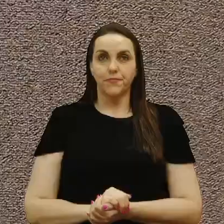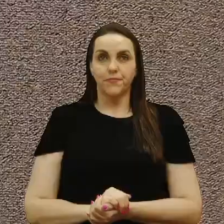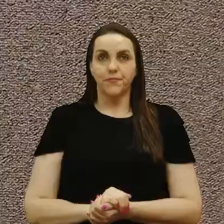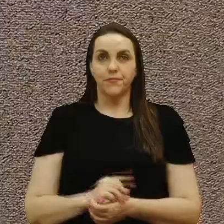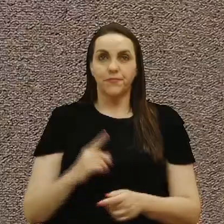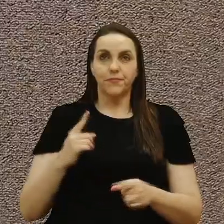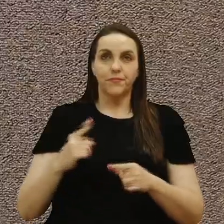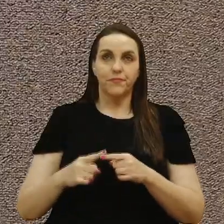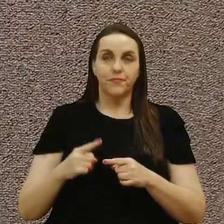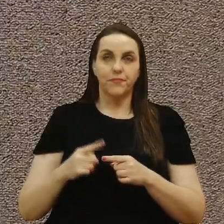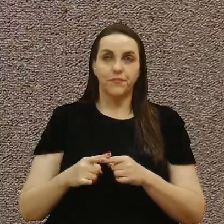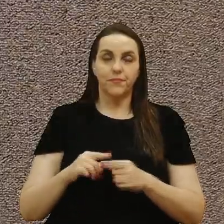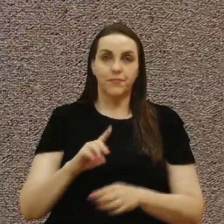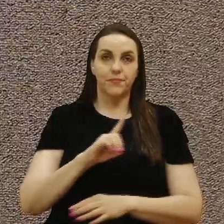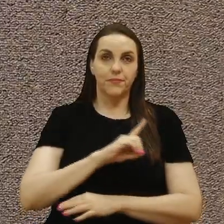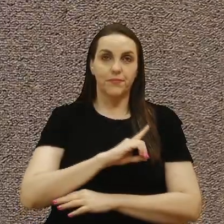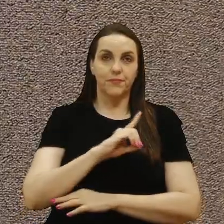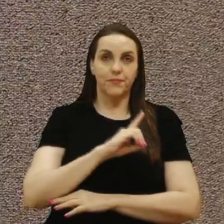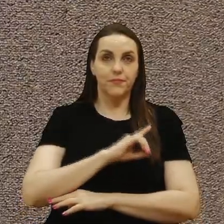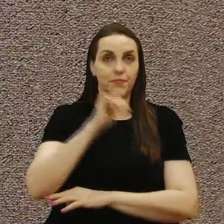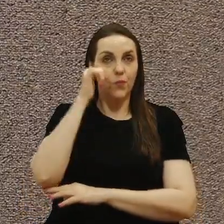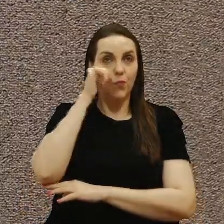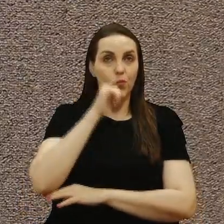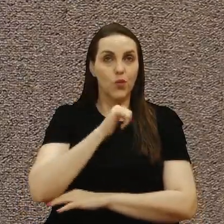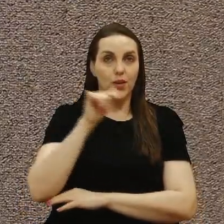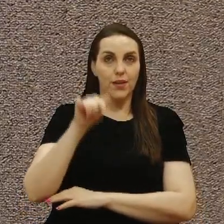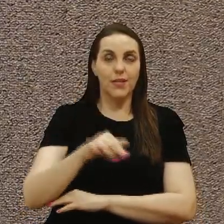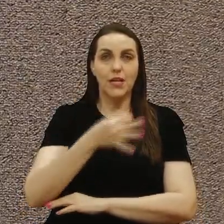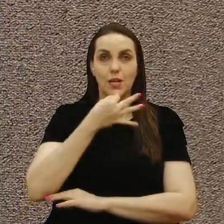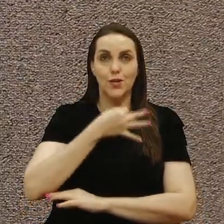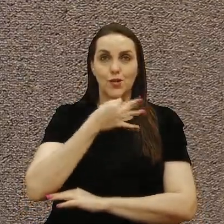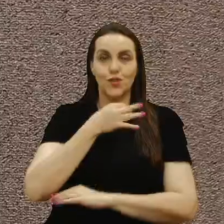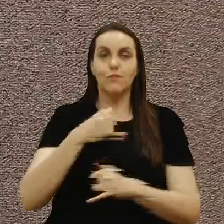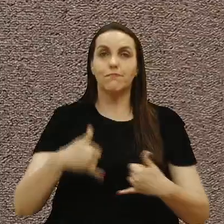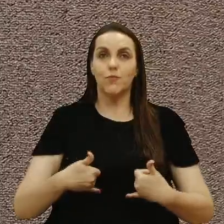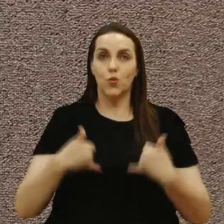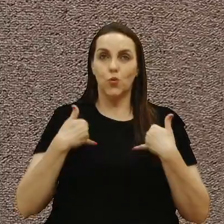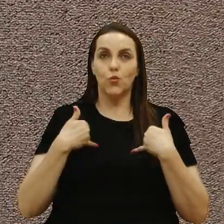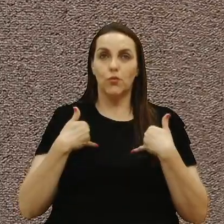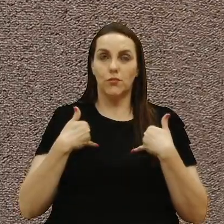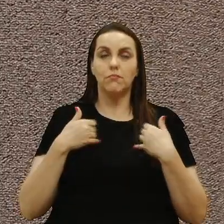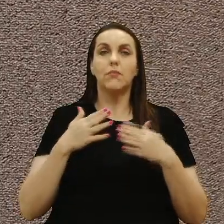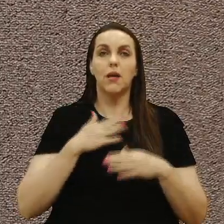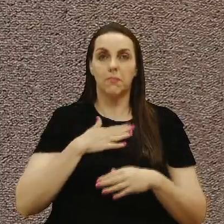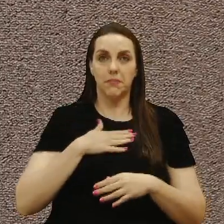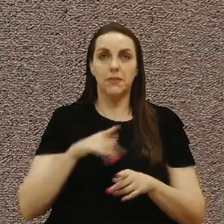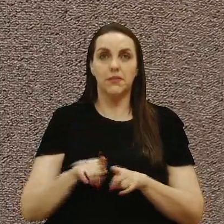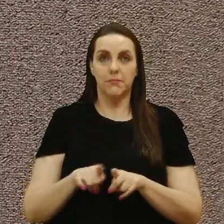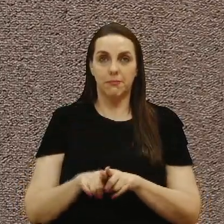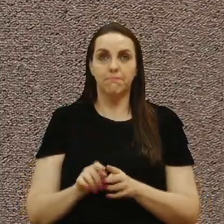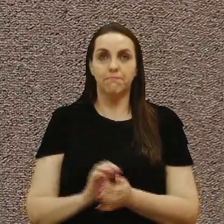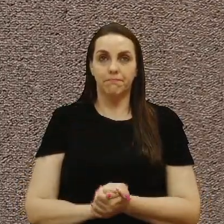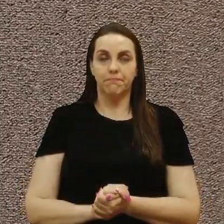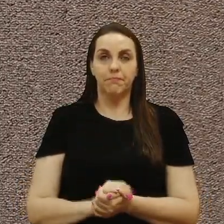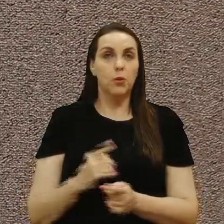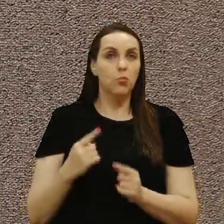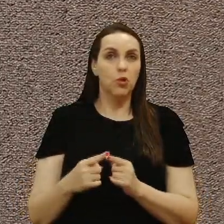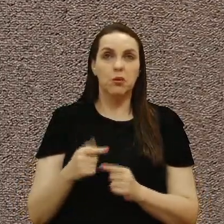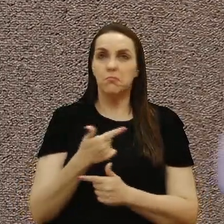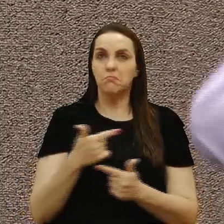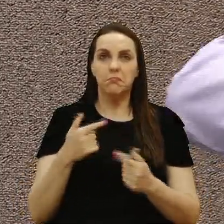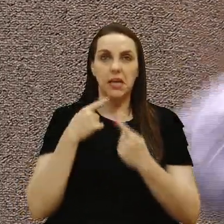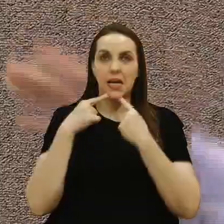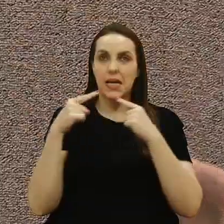Porque a Delegacia da Mulher de Caxias nos orgulha, e a mim também. Porque eu não tenho